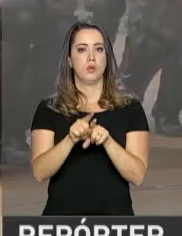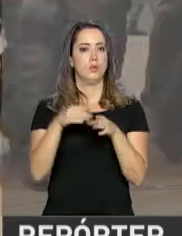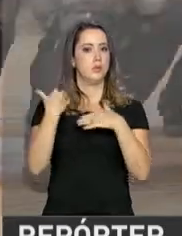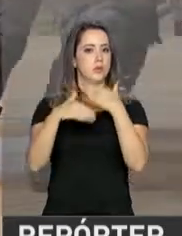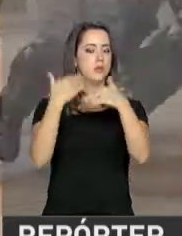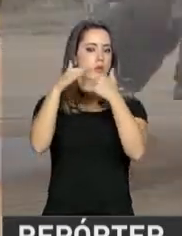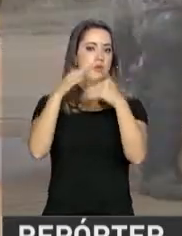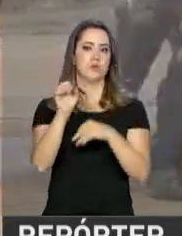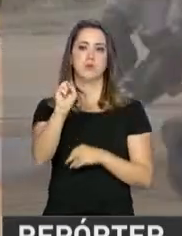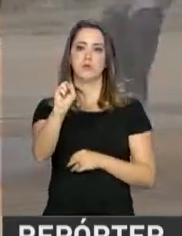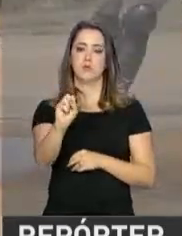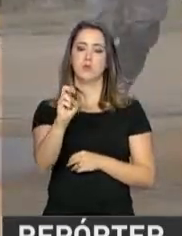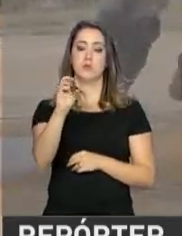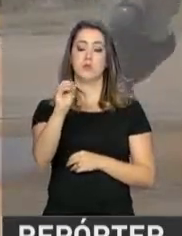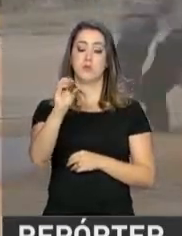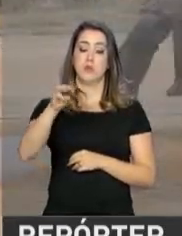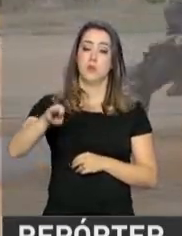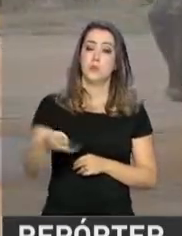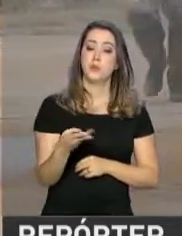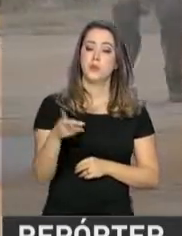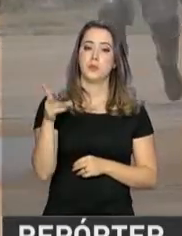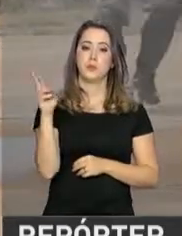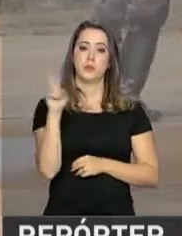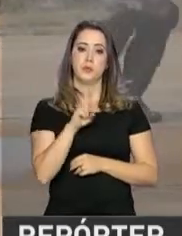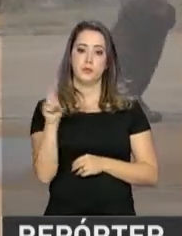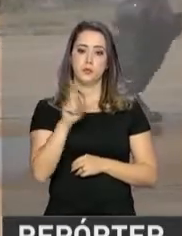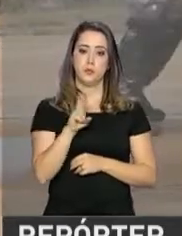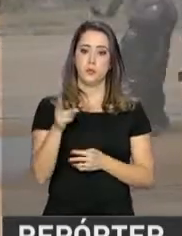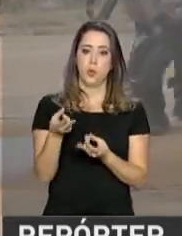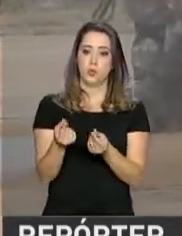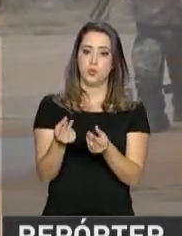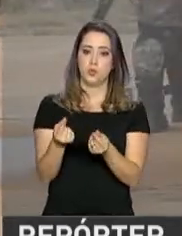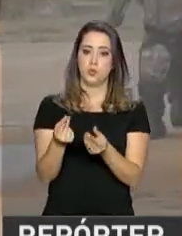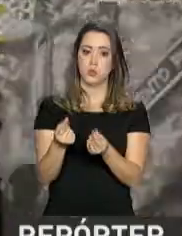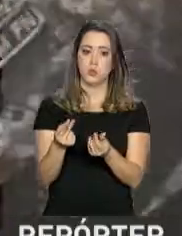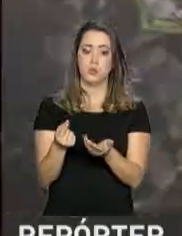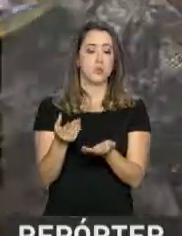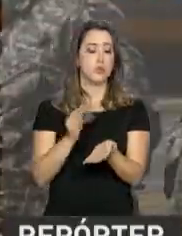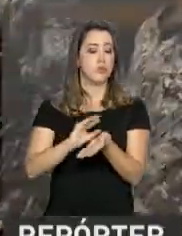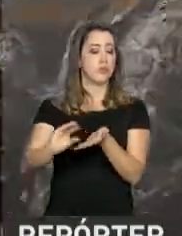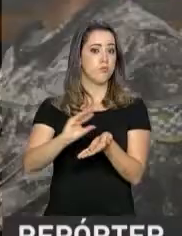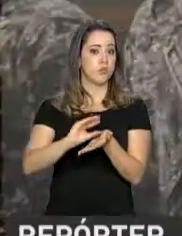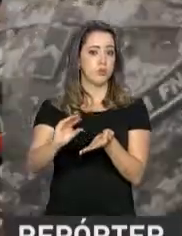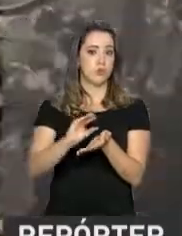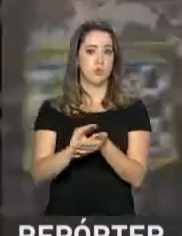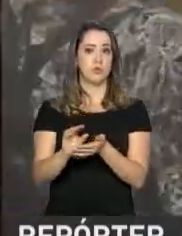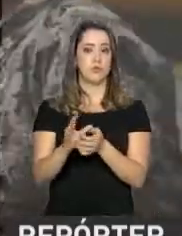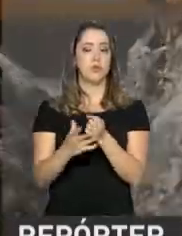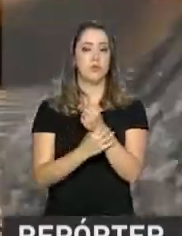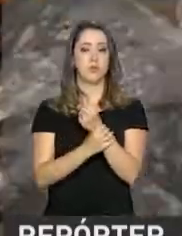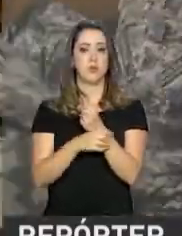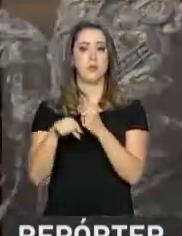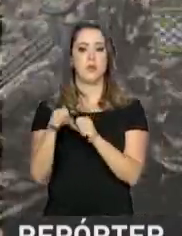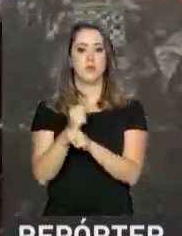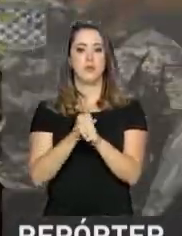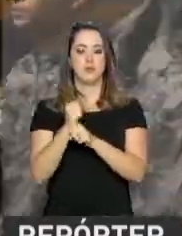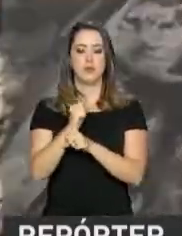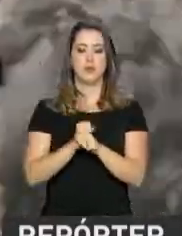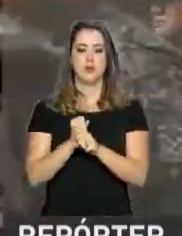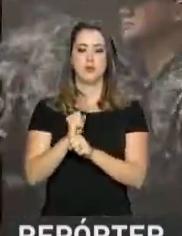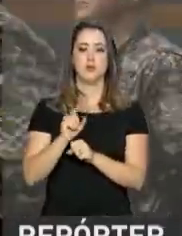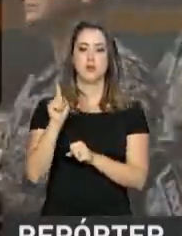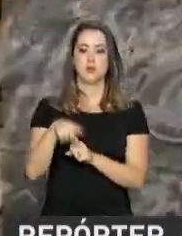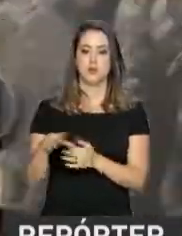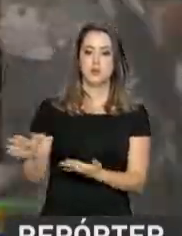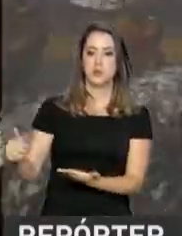aumentar em 800 milhões de reais o investimento em segurança neste ano o recurso é parte da arrecadação